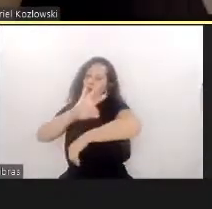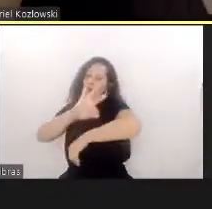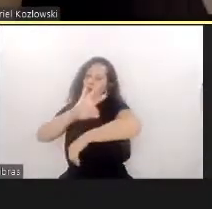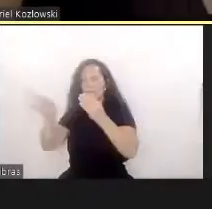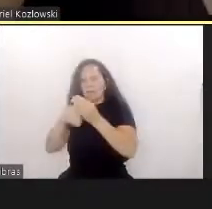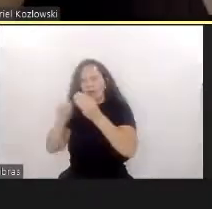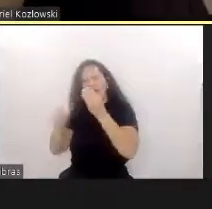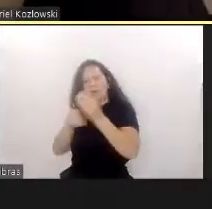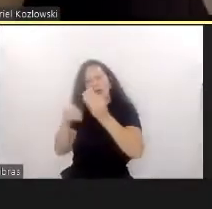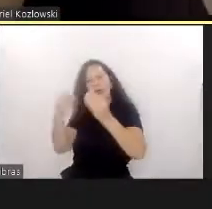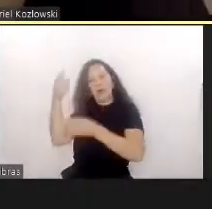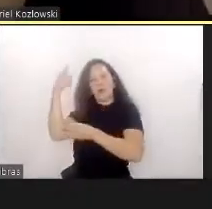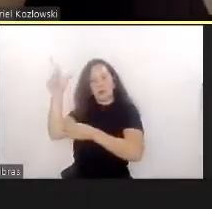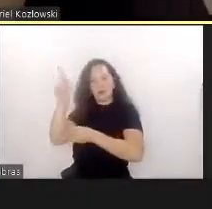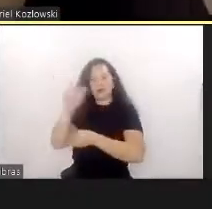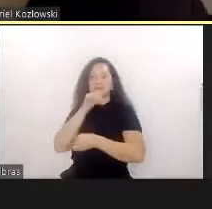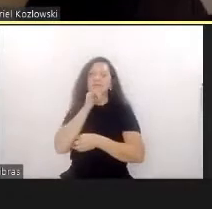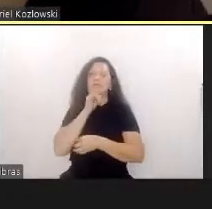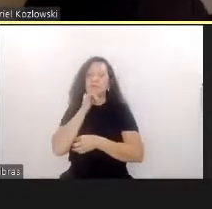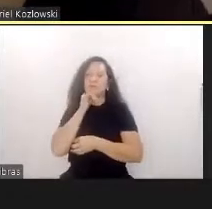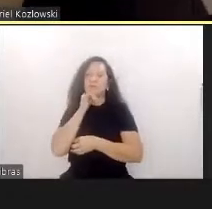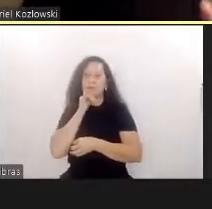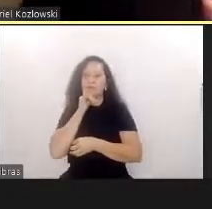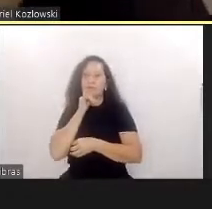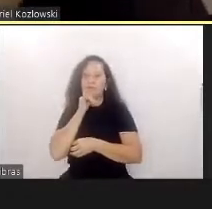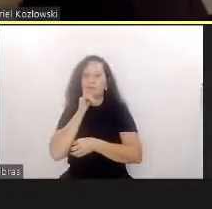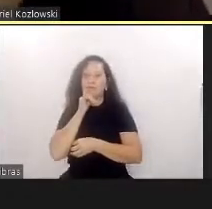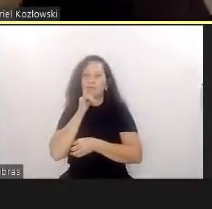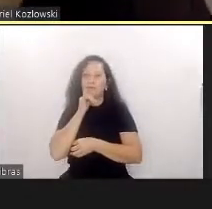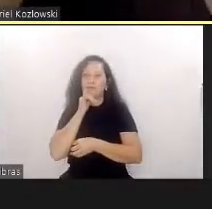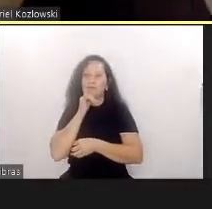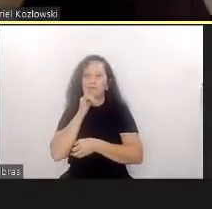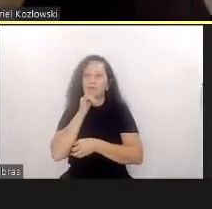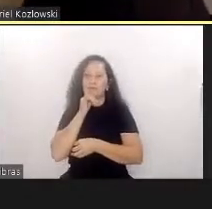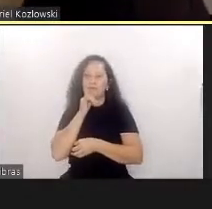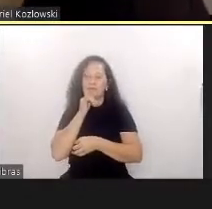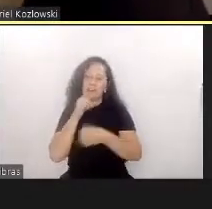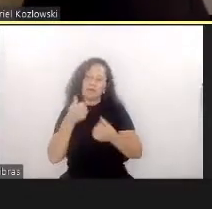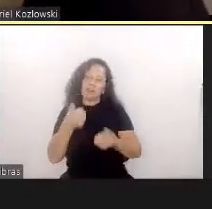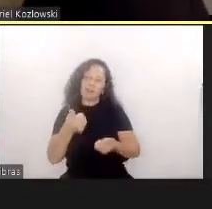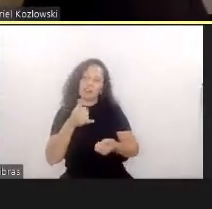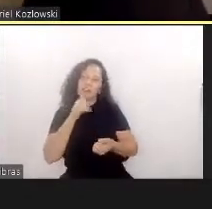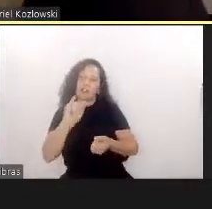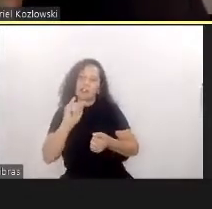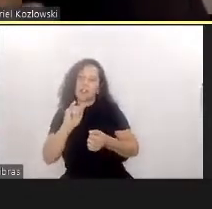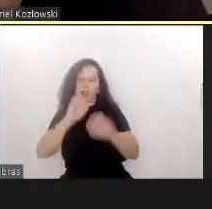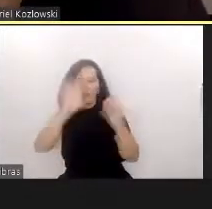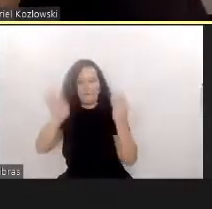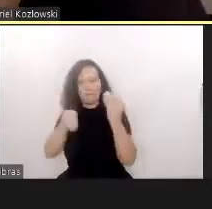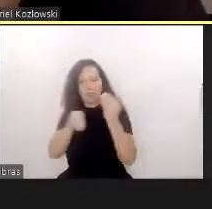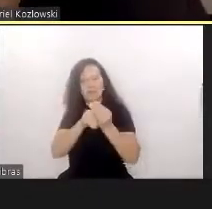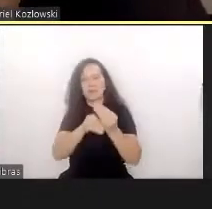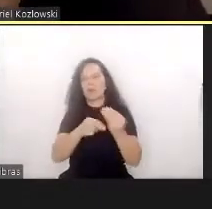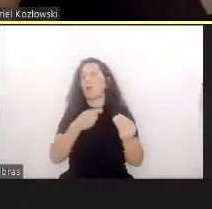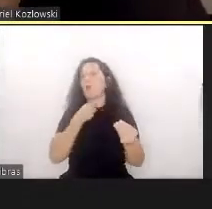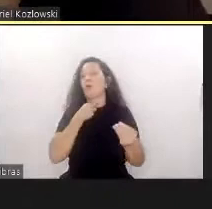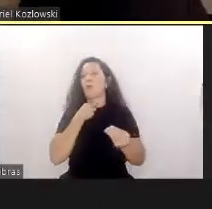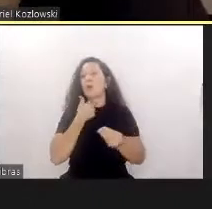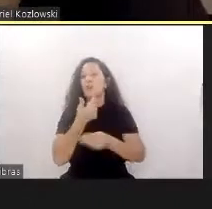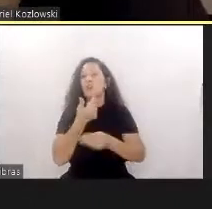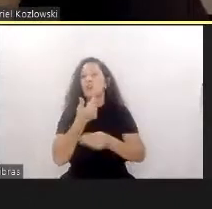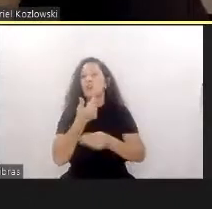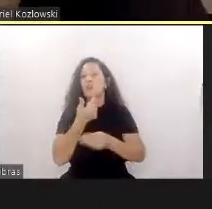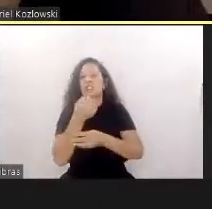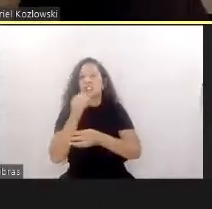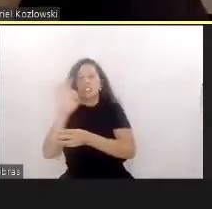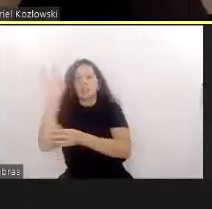exemplo, os casos incluídos não podiam ser 100% teóricos. Eles tinham que incluir um componente